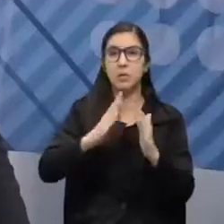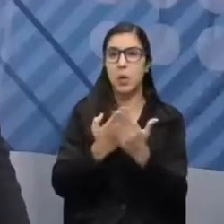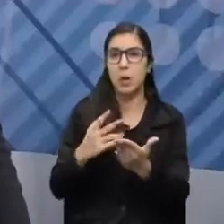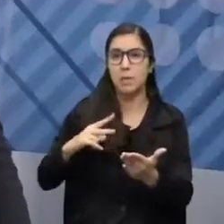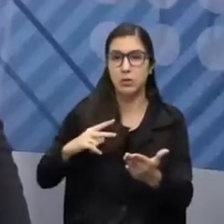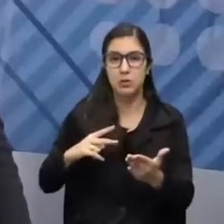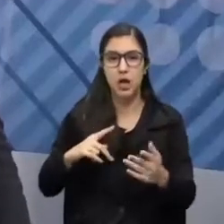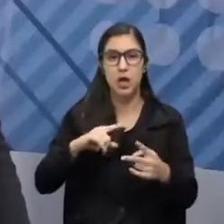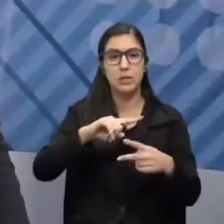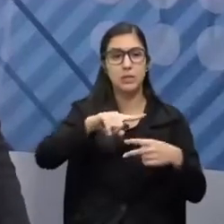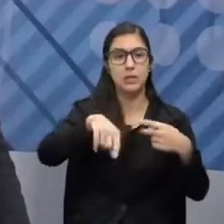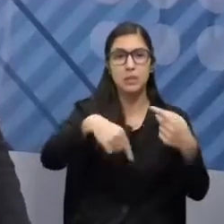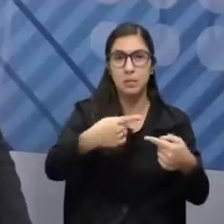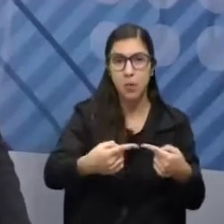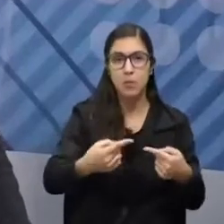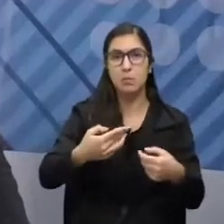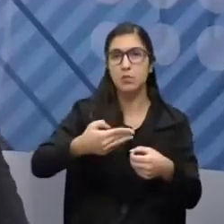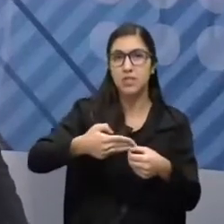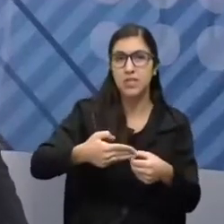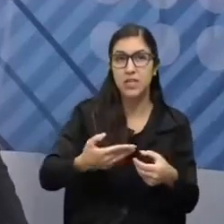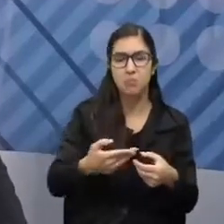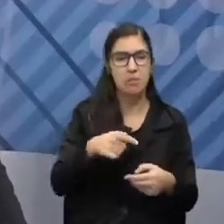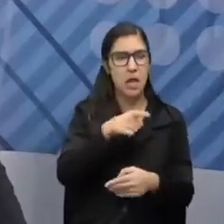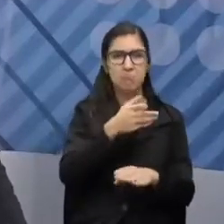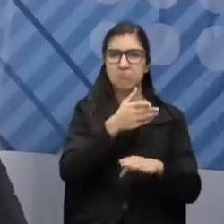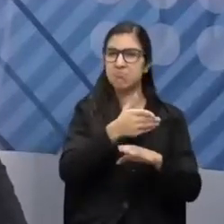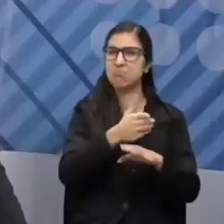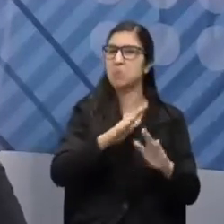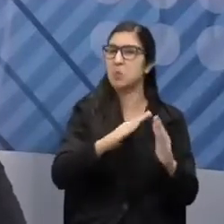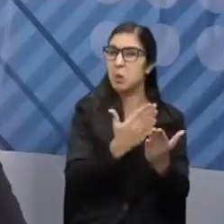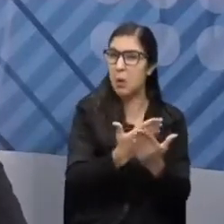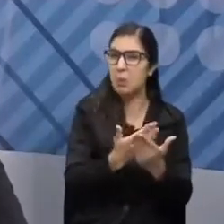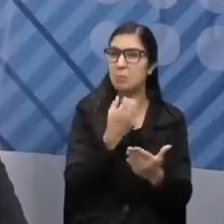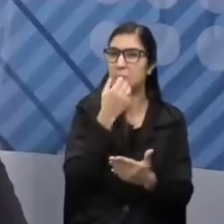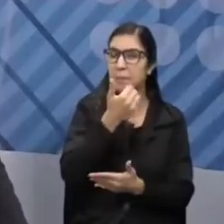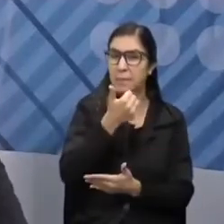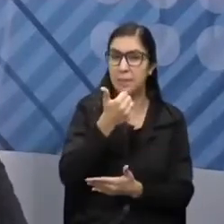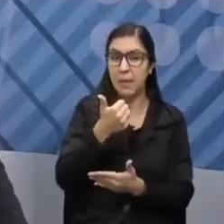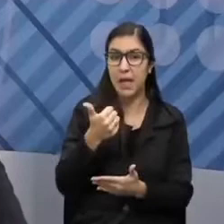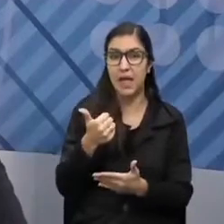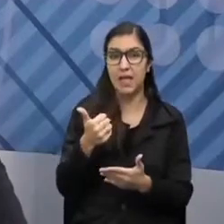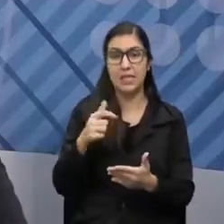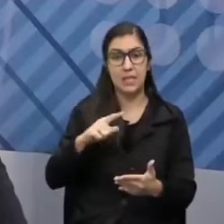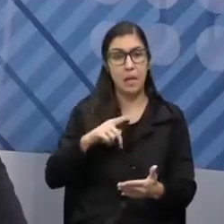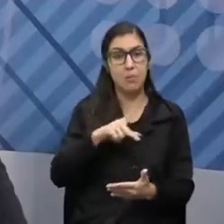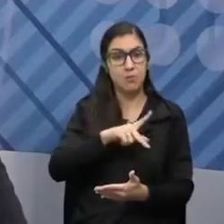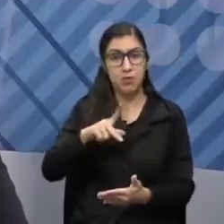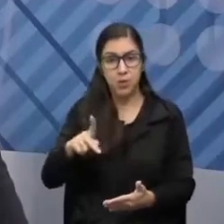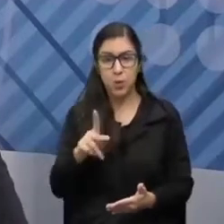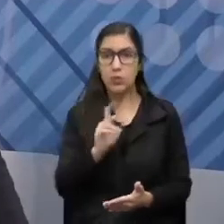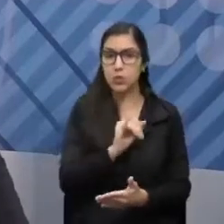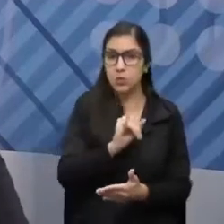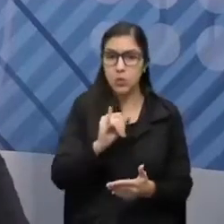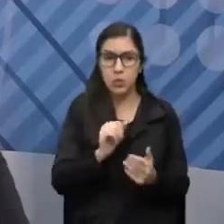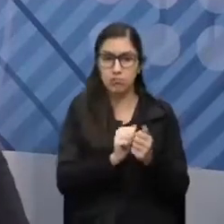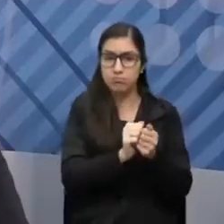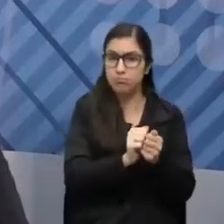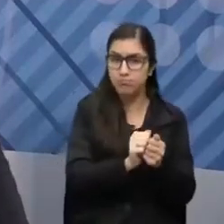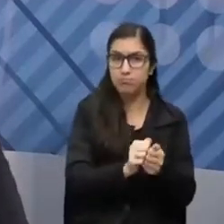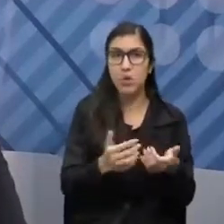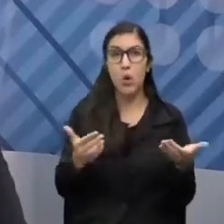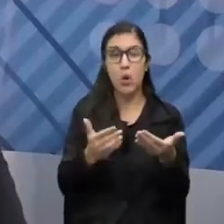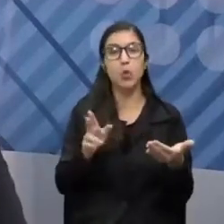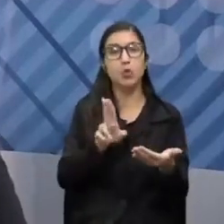município, estado, vai muito bem na escola, acompanha com sua professora instrutora mediadora. Hoje faz uso do